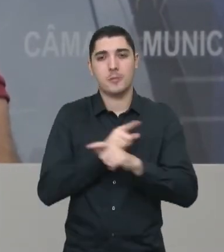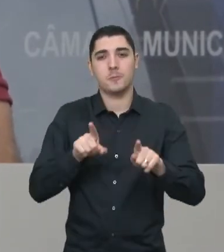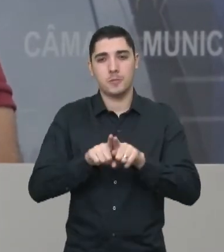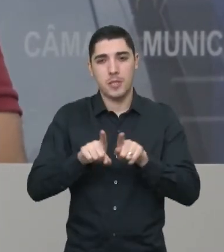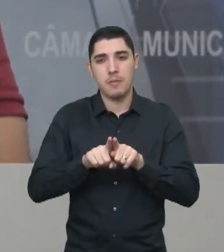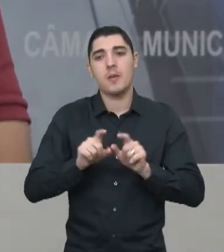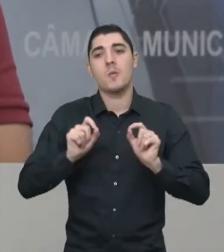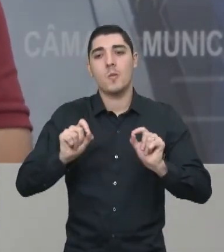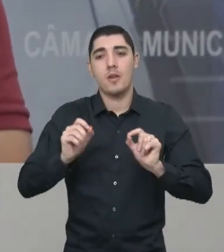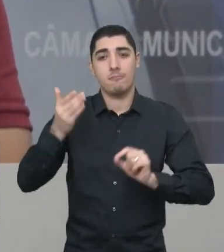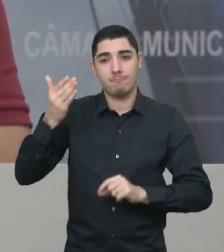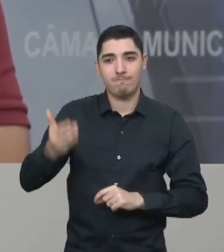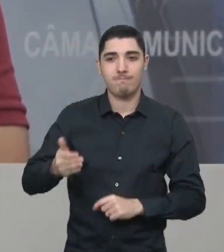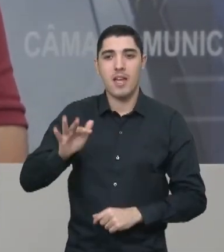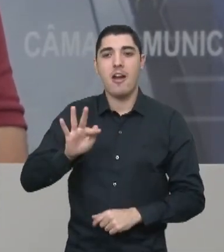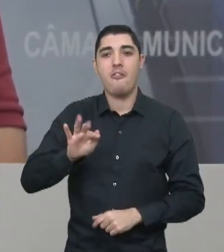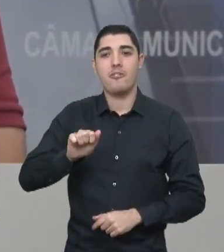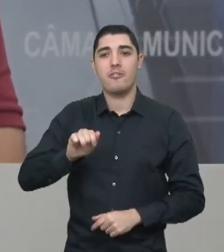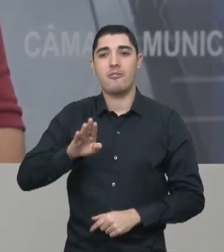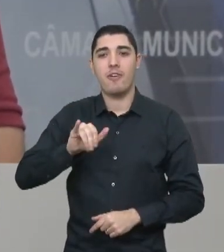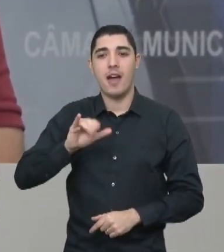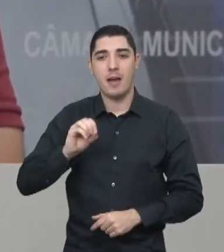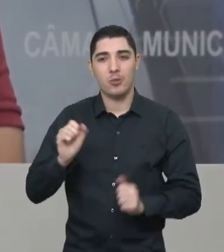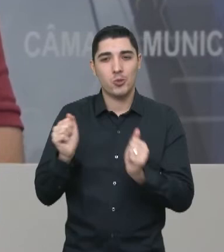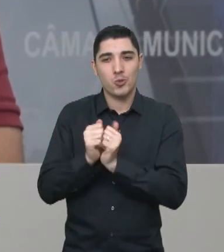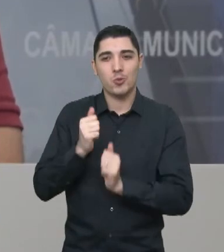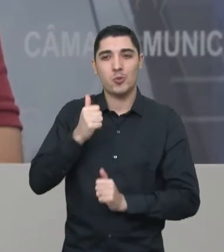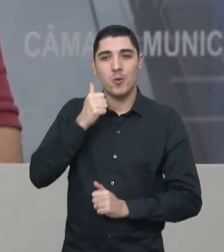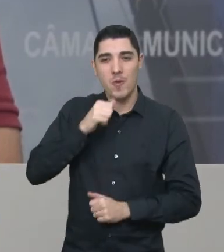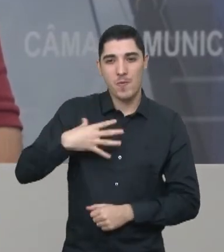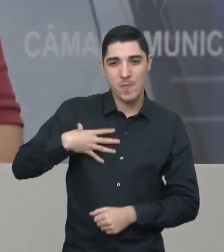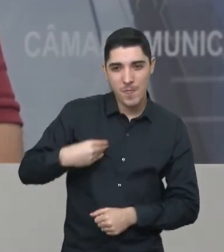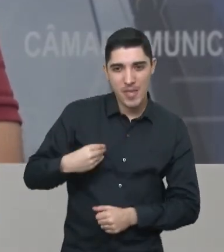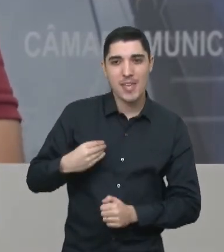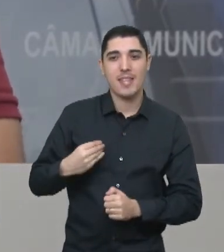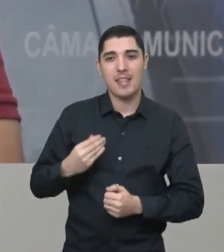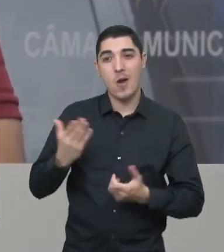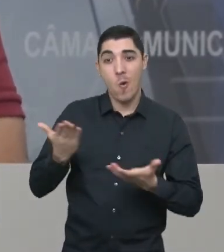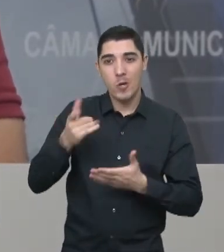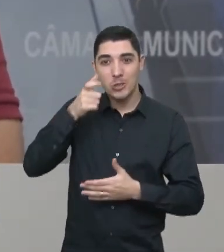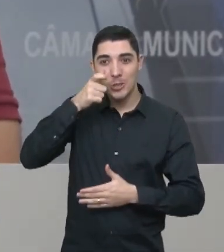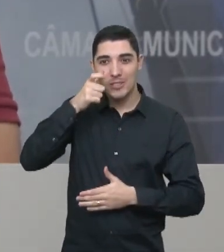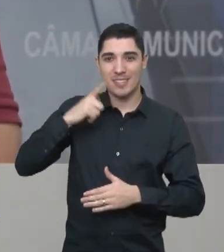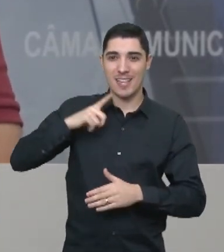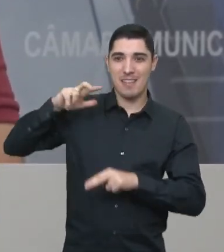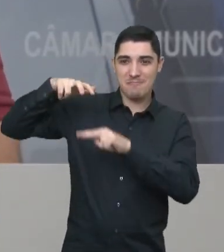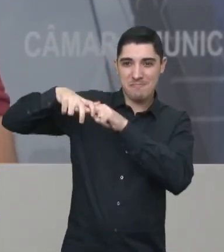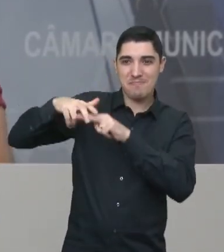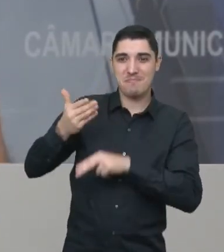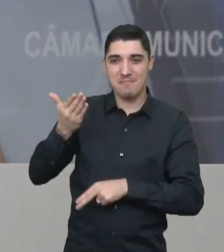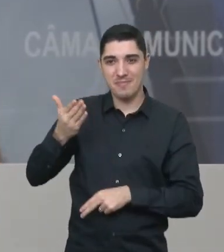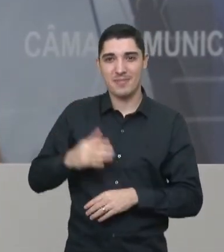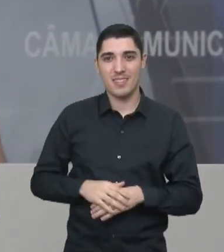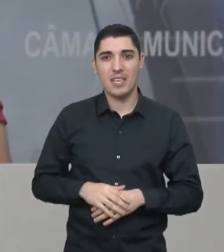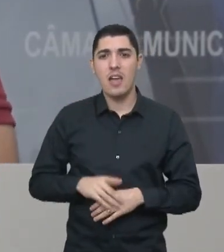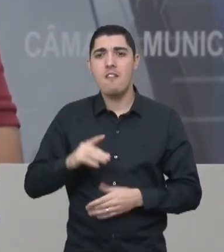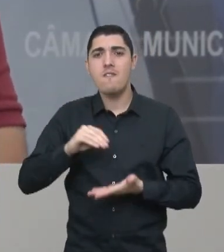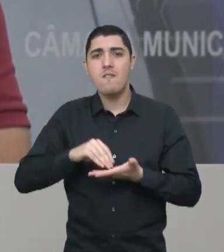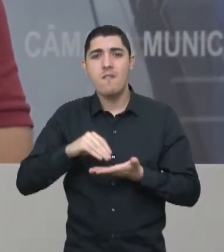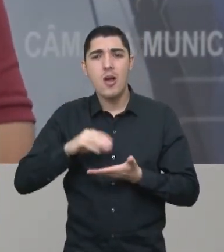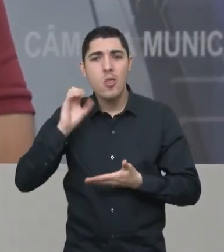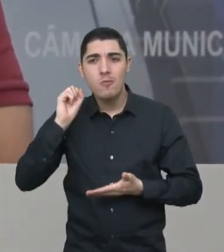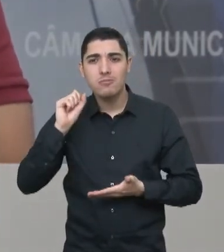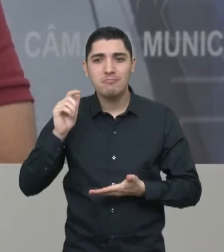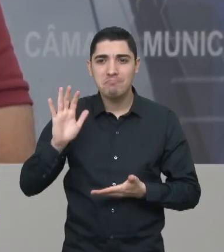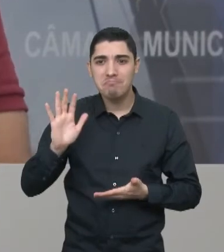especial hoje ao Fábio. Está com a sua filha aí, né, Fábio? Está aqui hoje assistindo a gente aqui. O Fábio não está dando som lá em cima, mas o